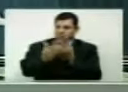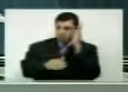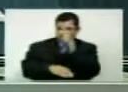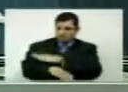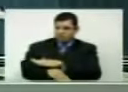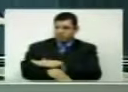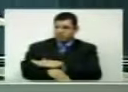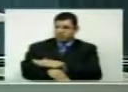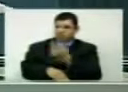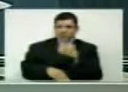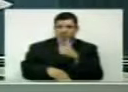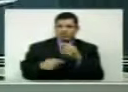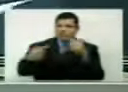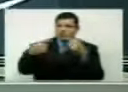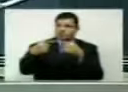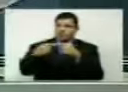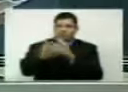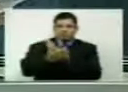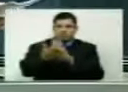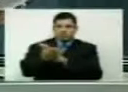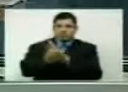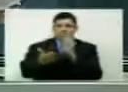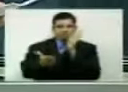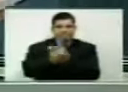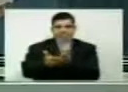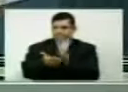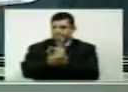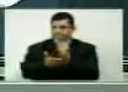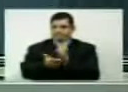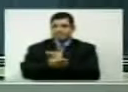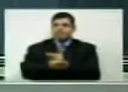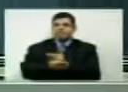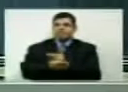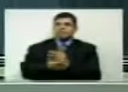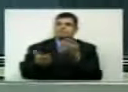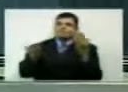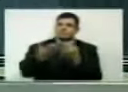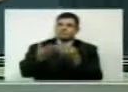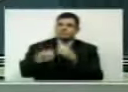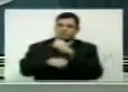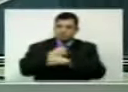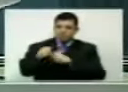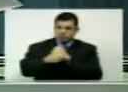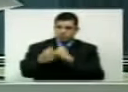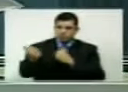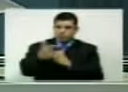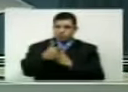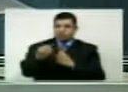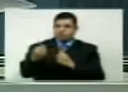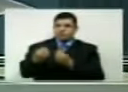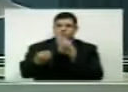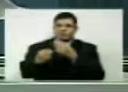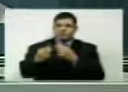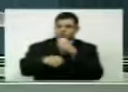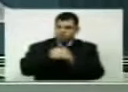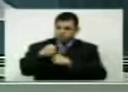absolutamente irrefutáveis. Sempre foram, até 2010.